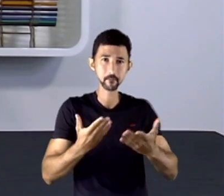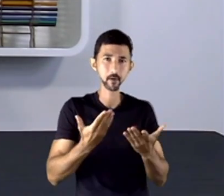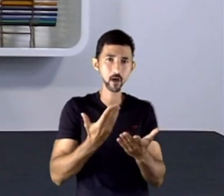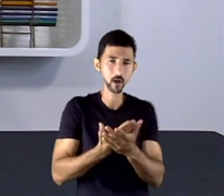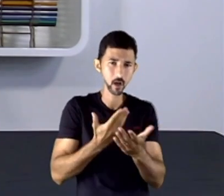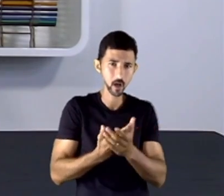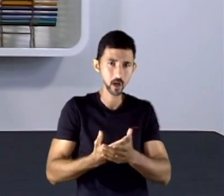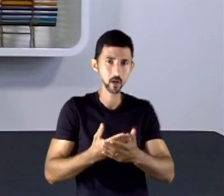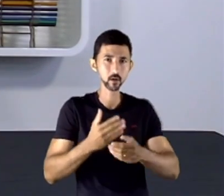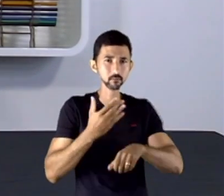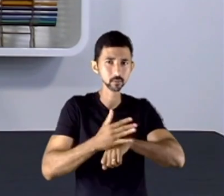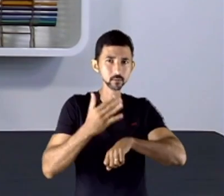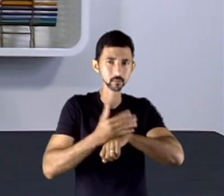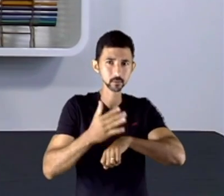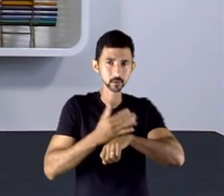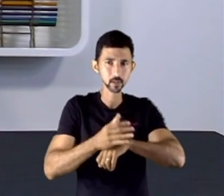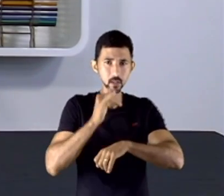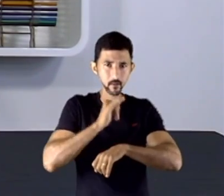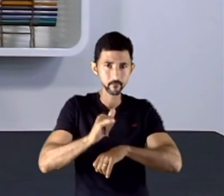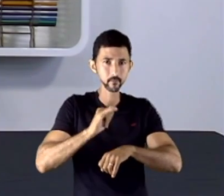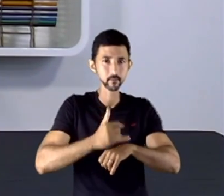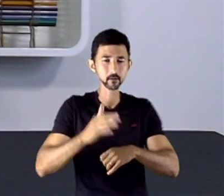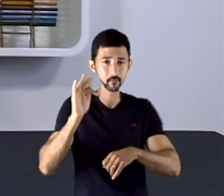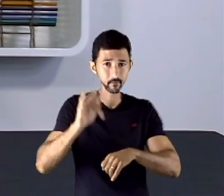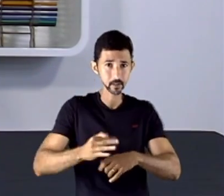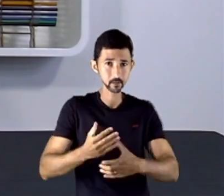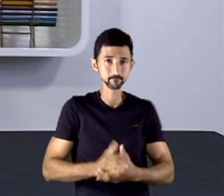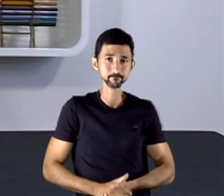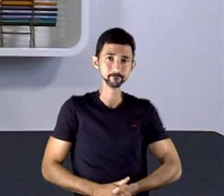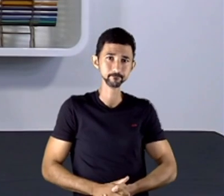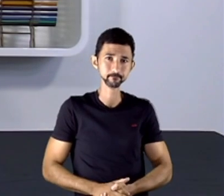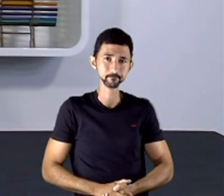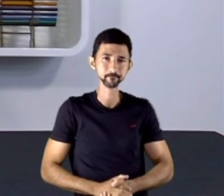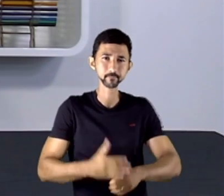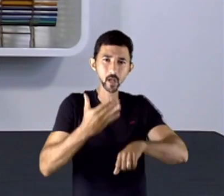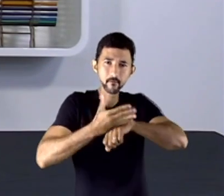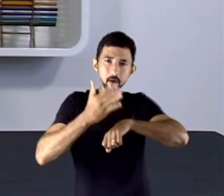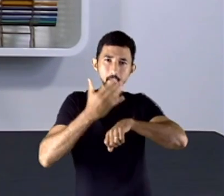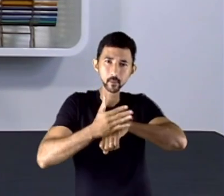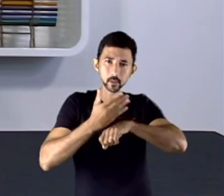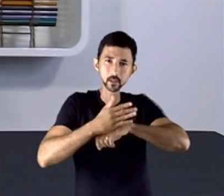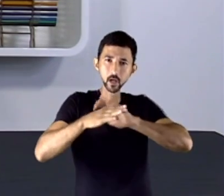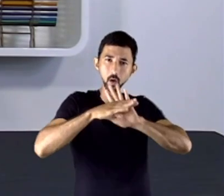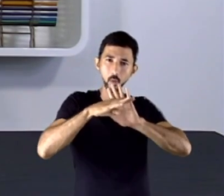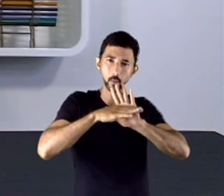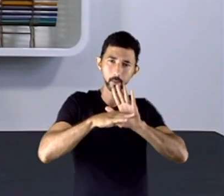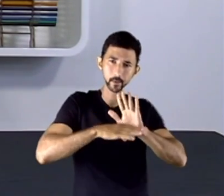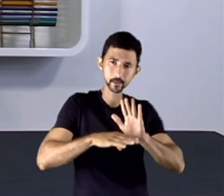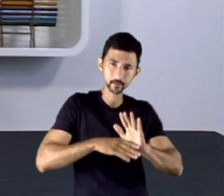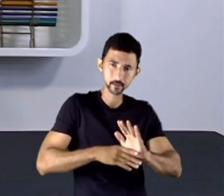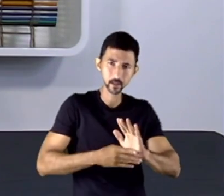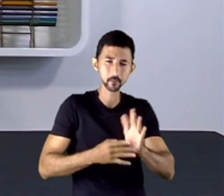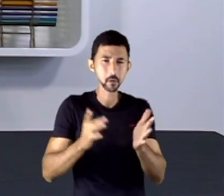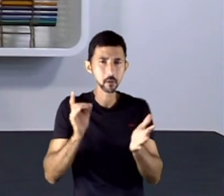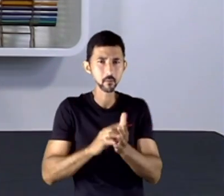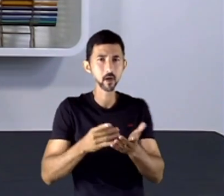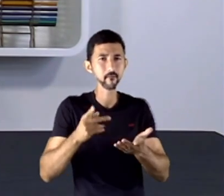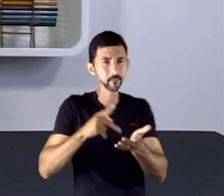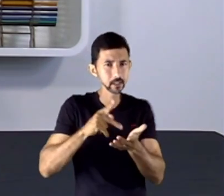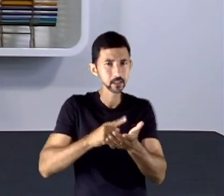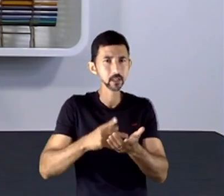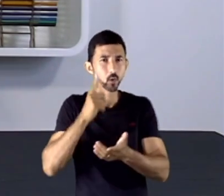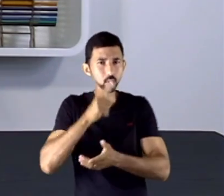treinar, eu vou dar uma sugestão no final da aula para vocês. Então vamos treinar esses critérios aí para ver se realmente